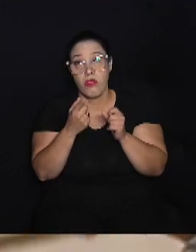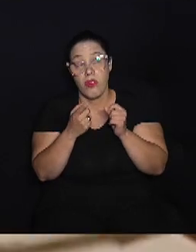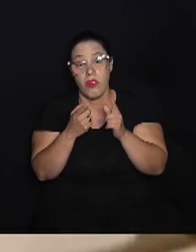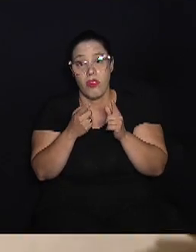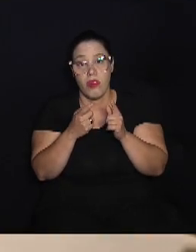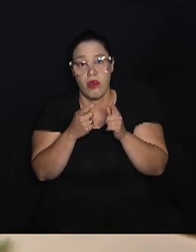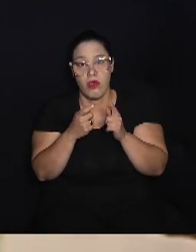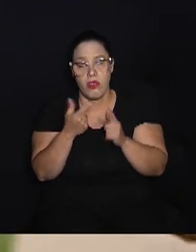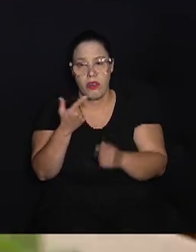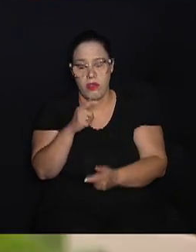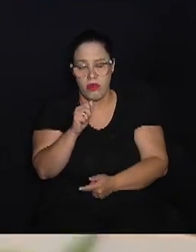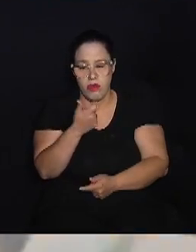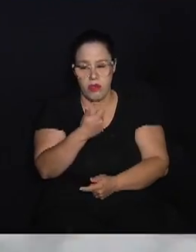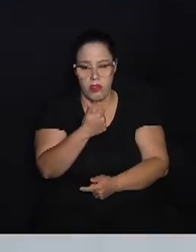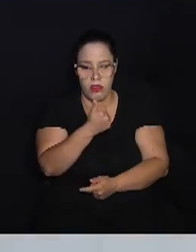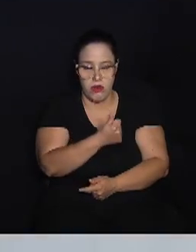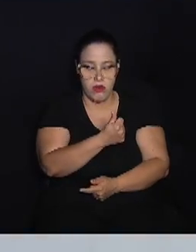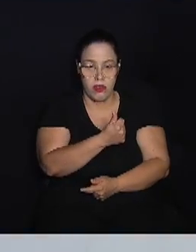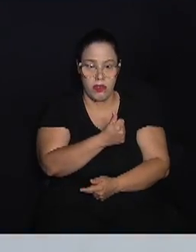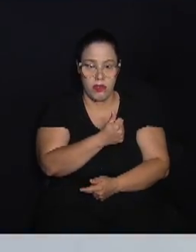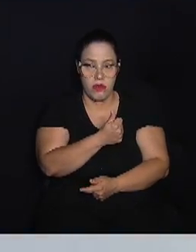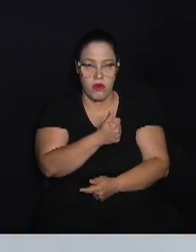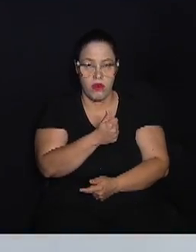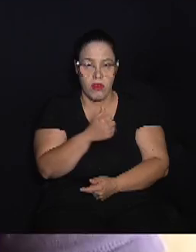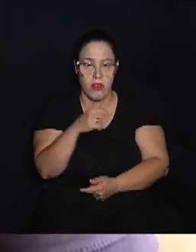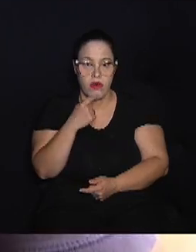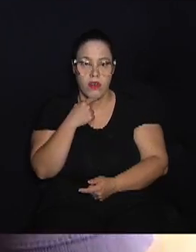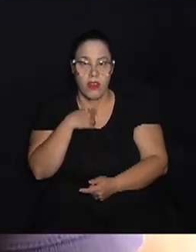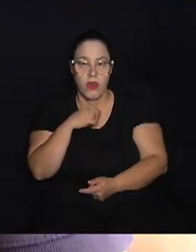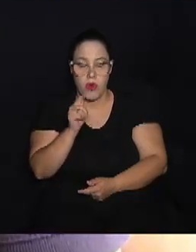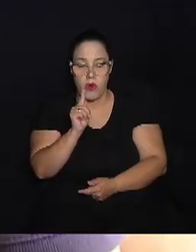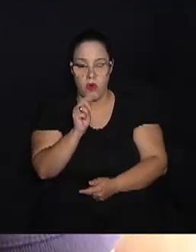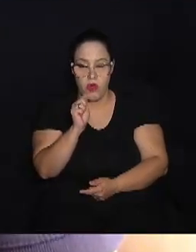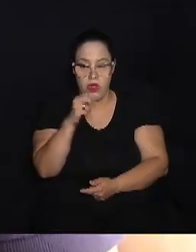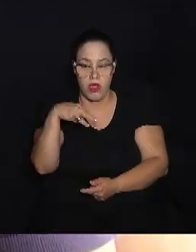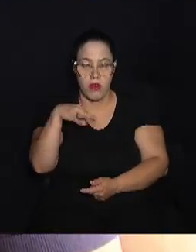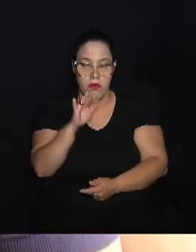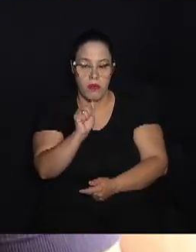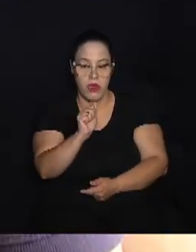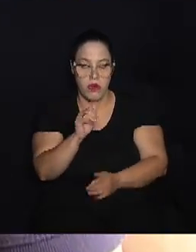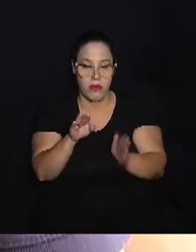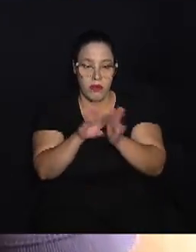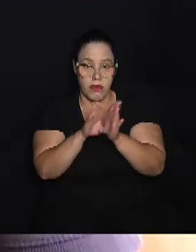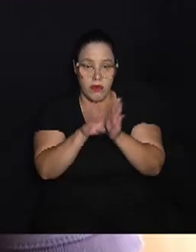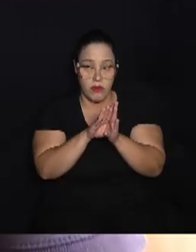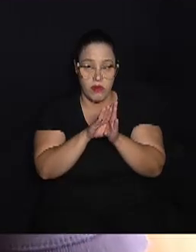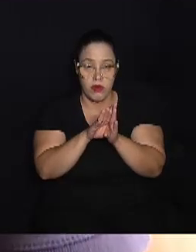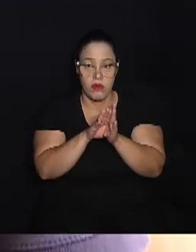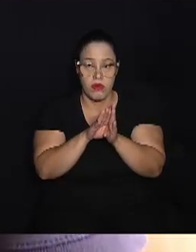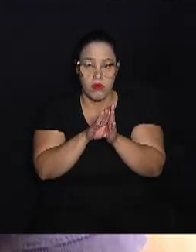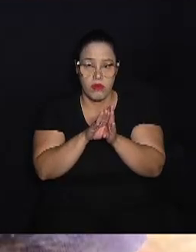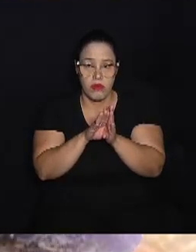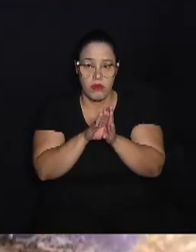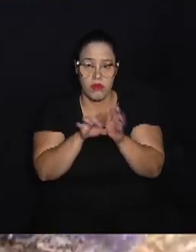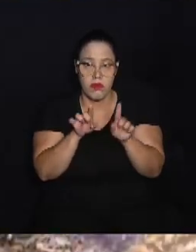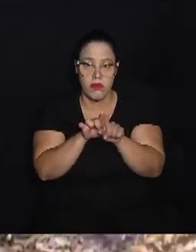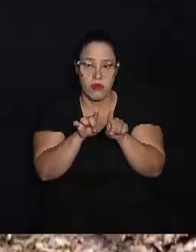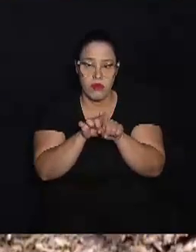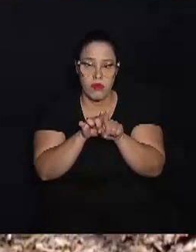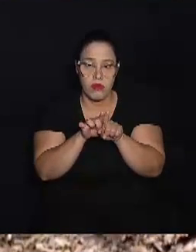em 2021 diagnosticamos aqui no município de Campinas um gambá, que foi encontrado no meio urbano, né? E também